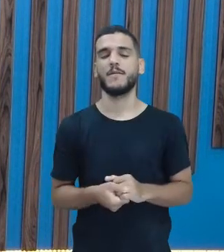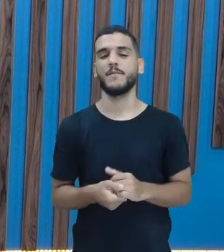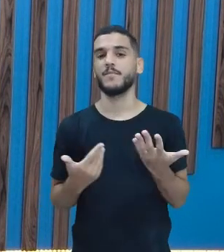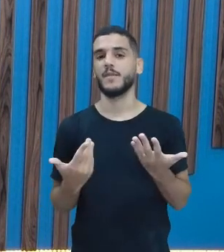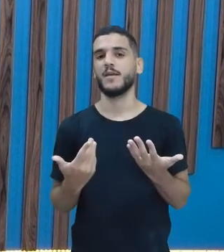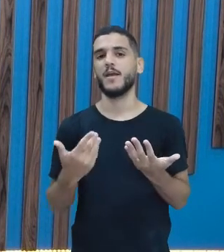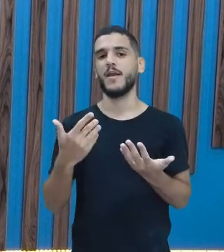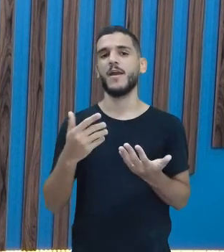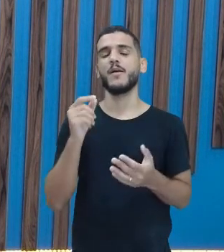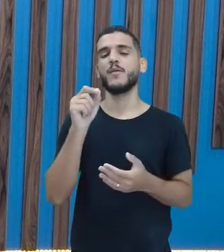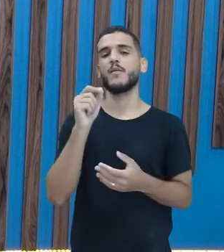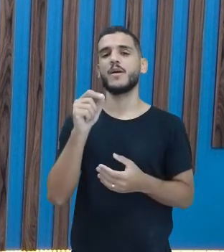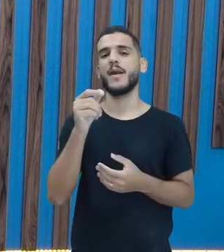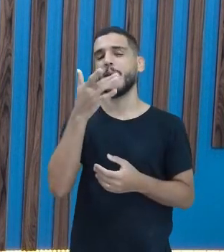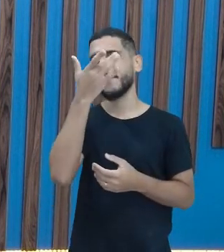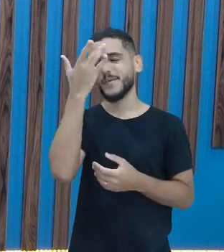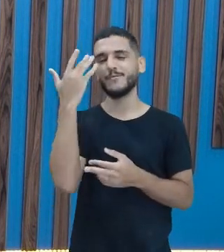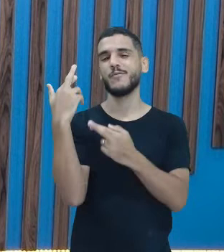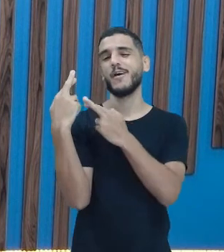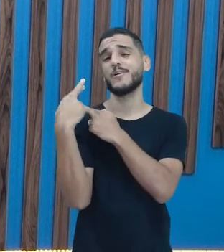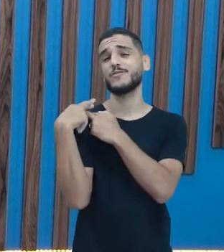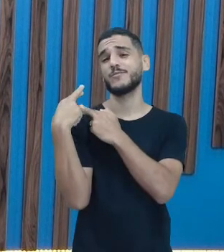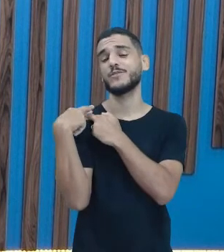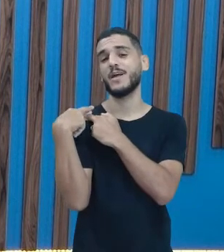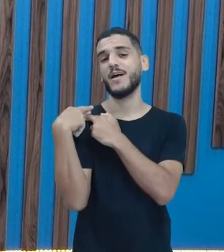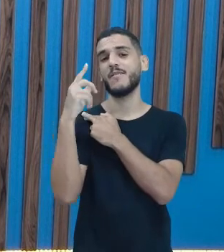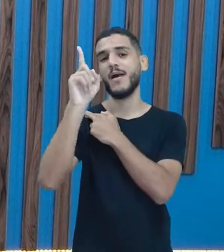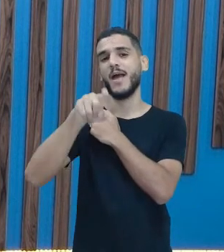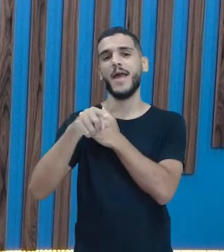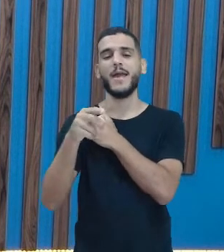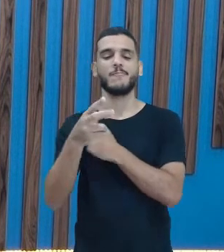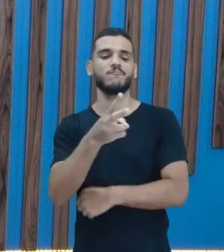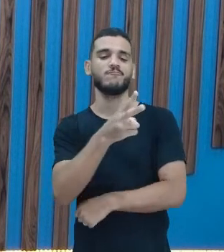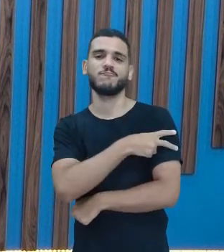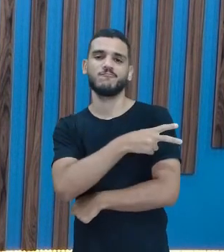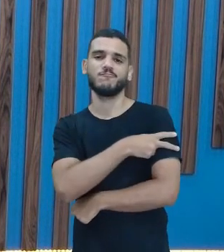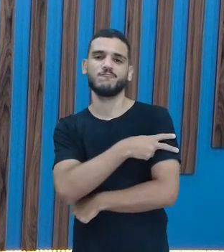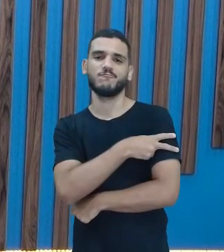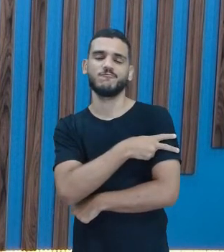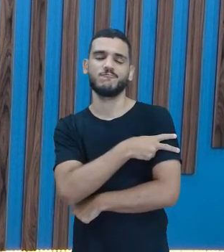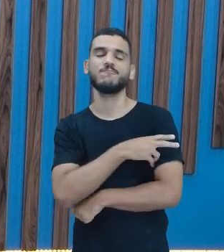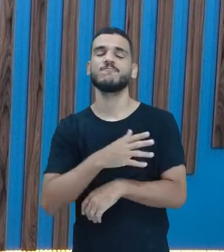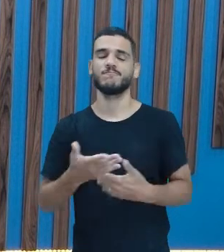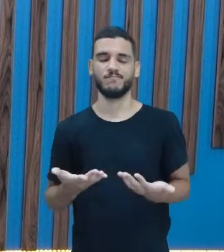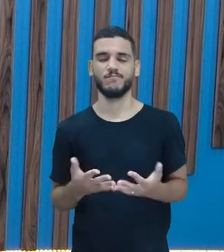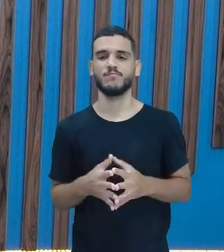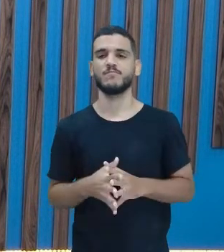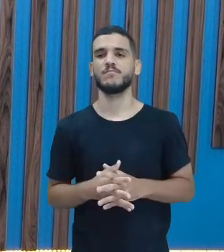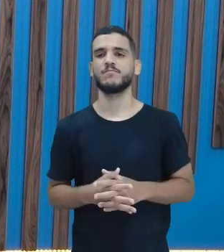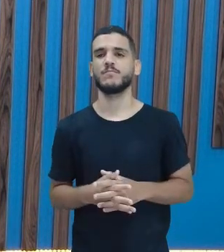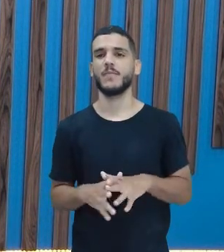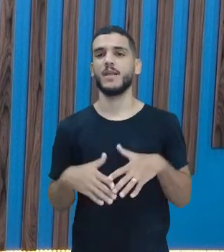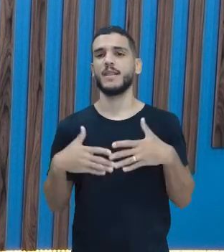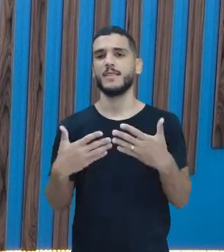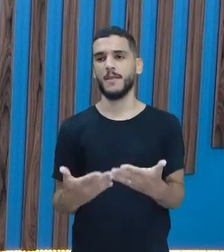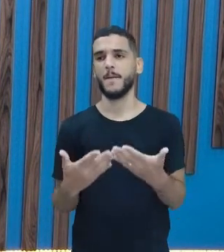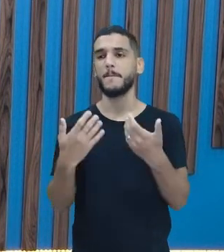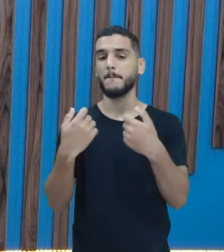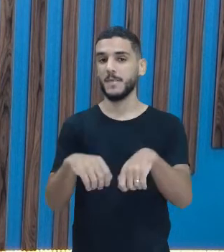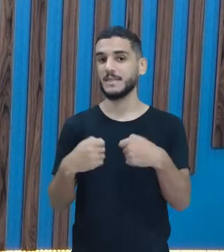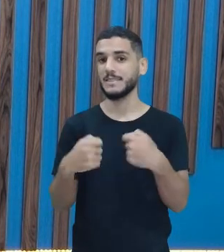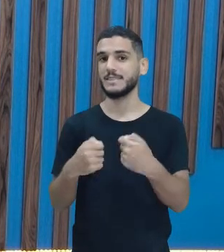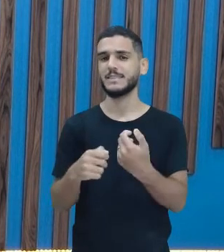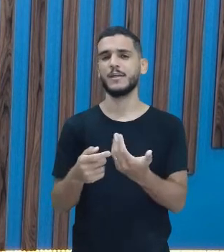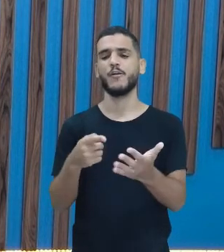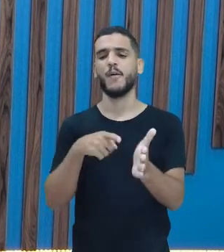dados, essas informações? Eu tirei da turma do 2º ano, tá certo? Então, eu preciso dizer da